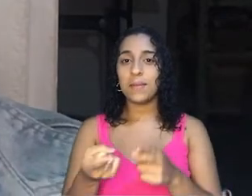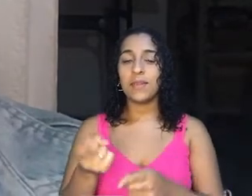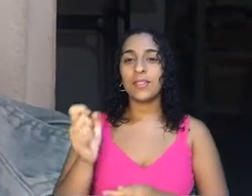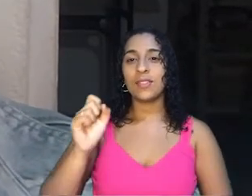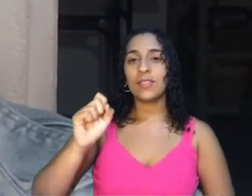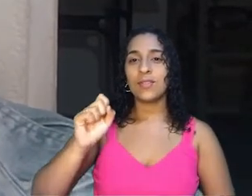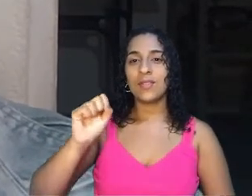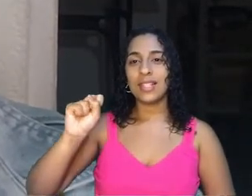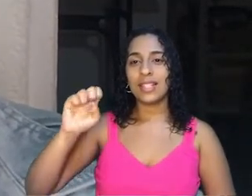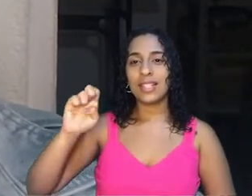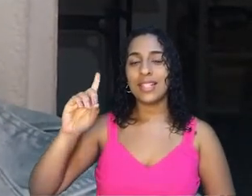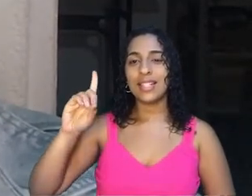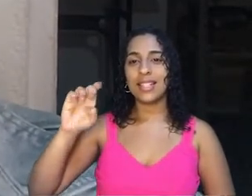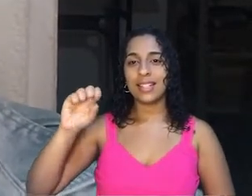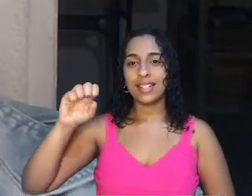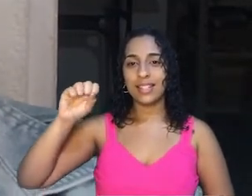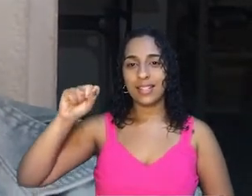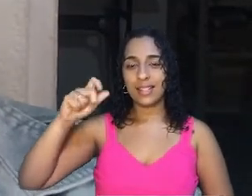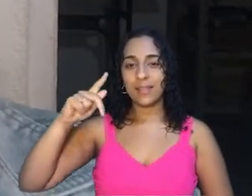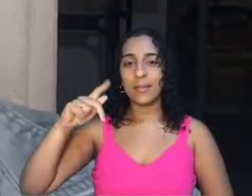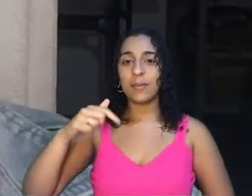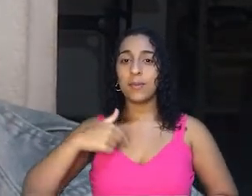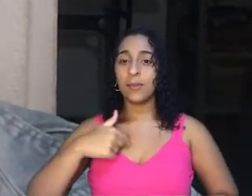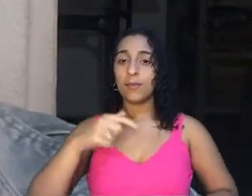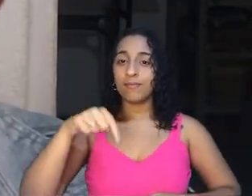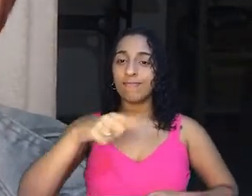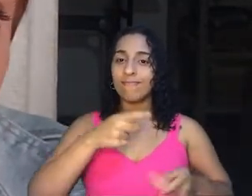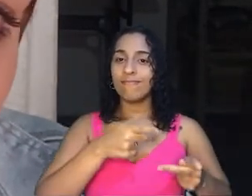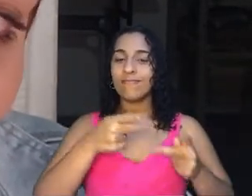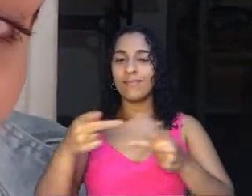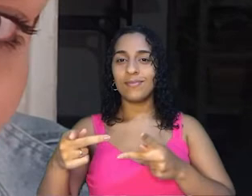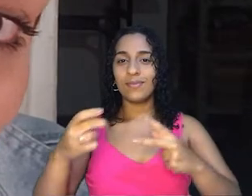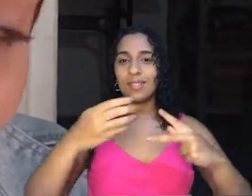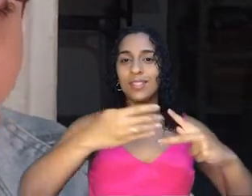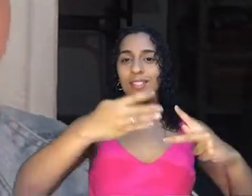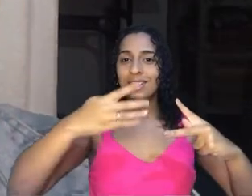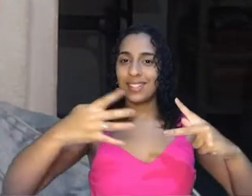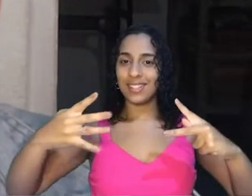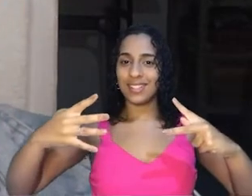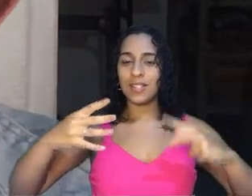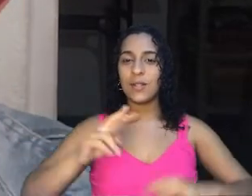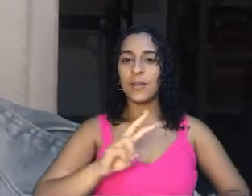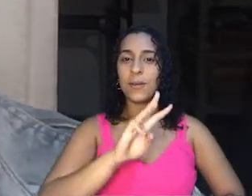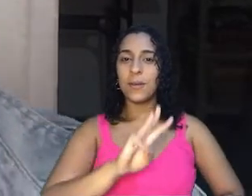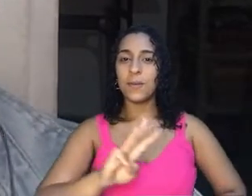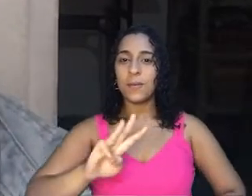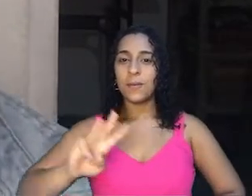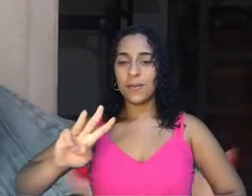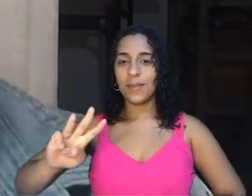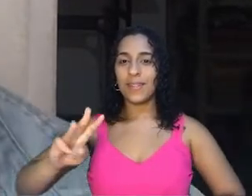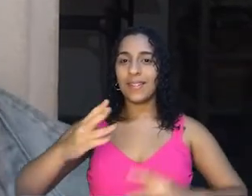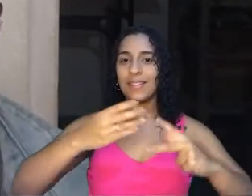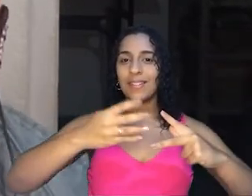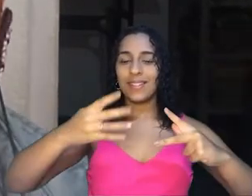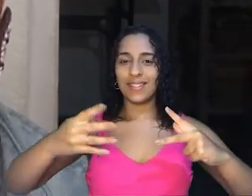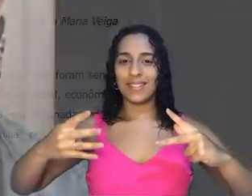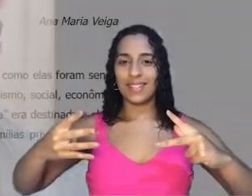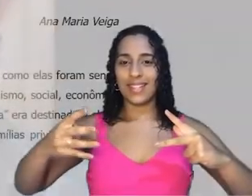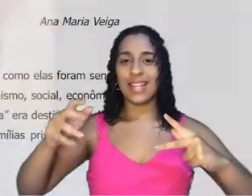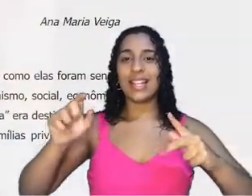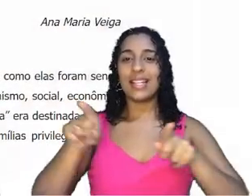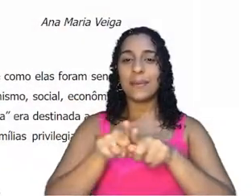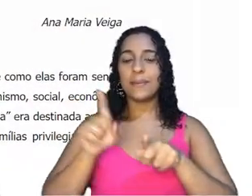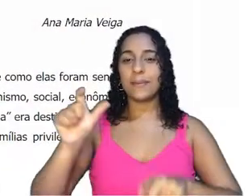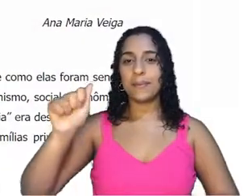estou aqui a convite do portal do Bicentenário do blog do Bicentenário 2022 e dá um Pool para falar